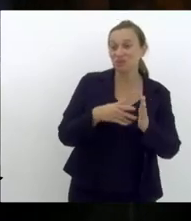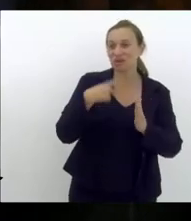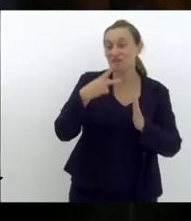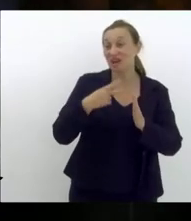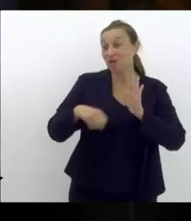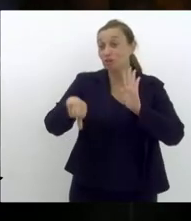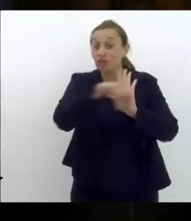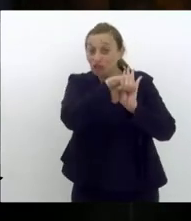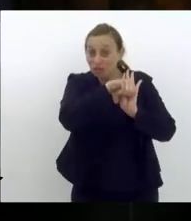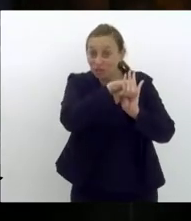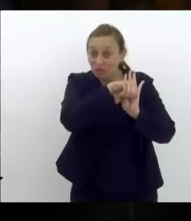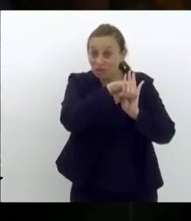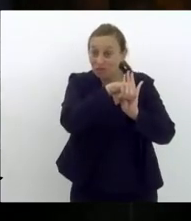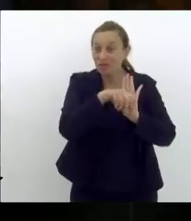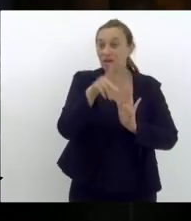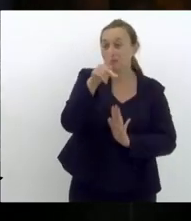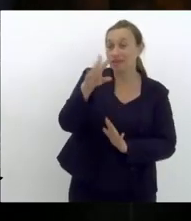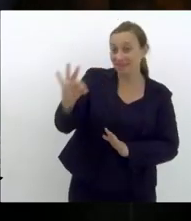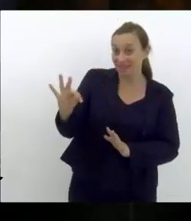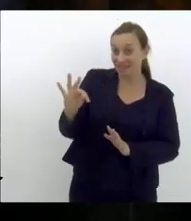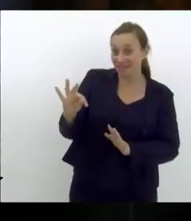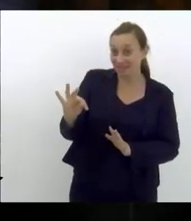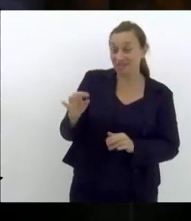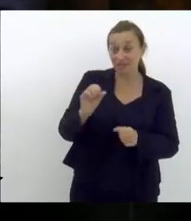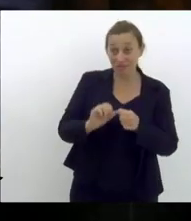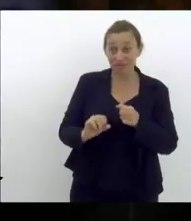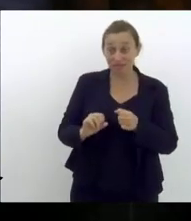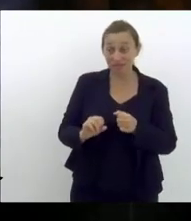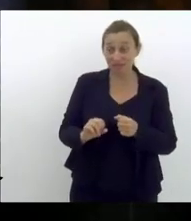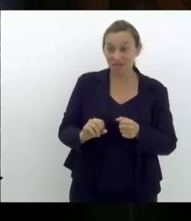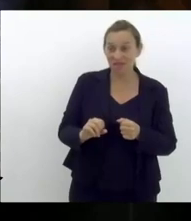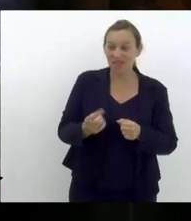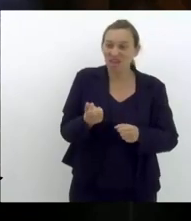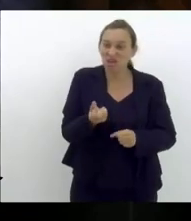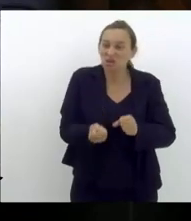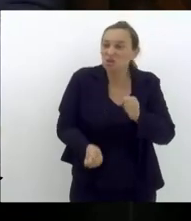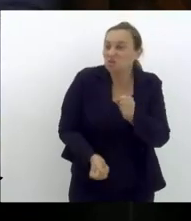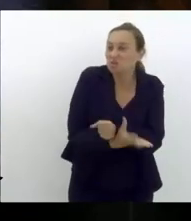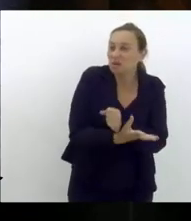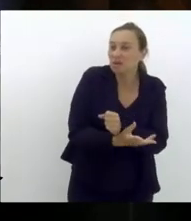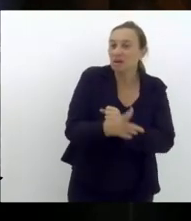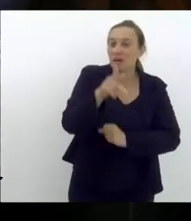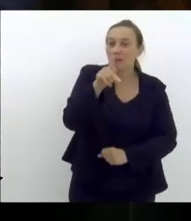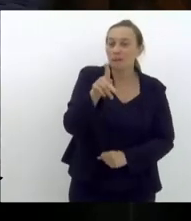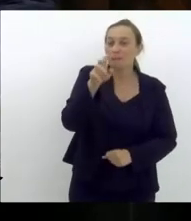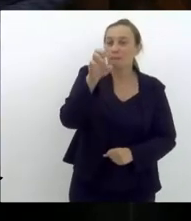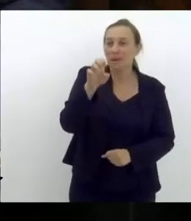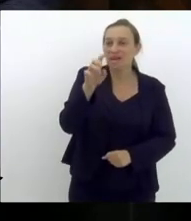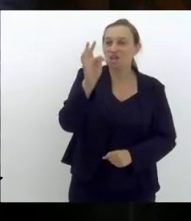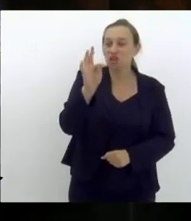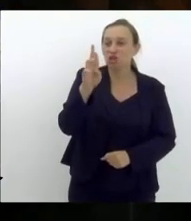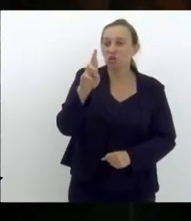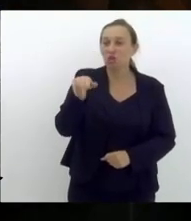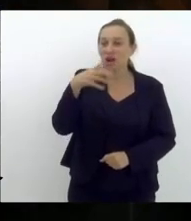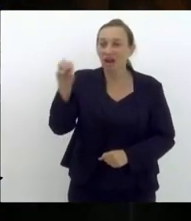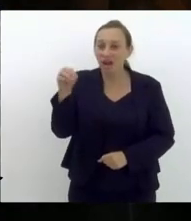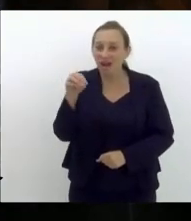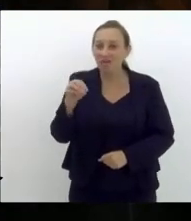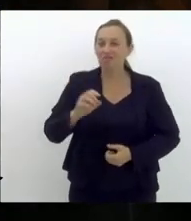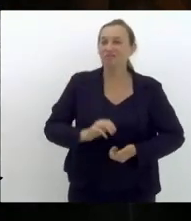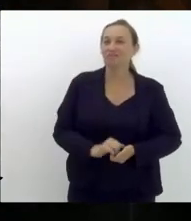os crimes que o PT cometeu mensalão petrolão fundos de pensões